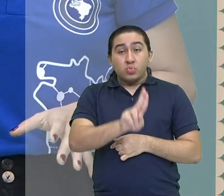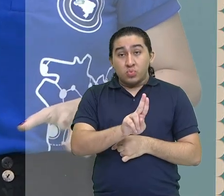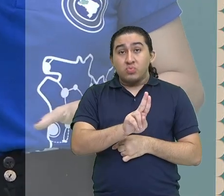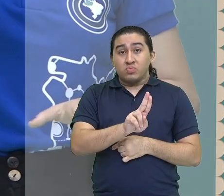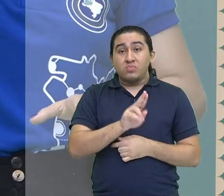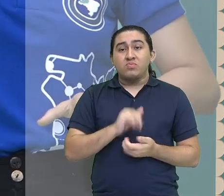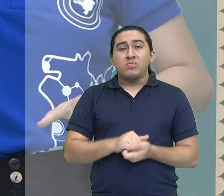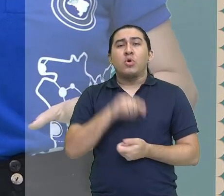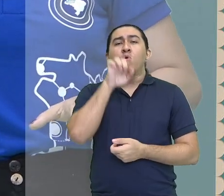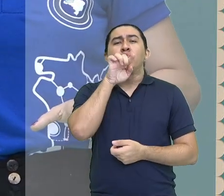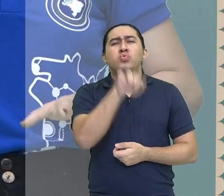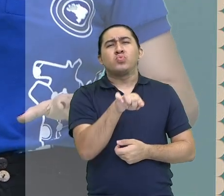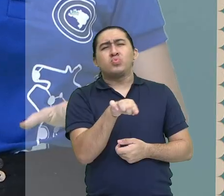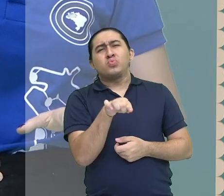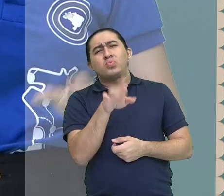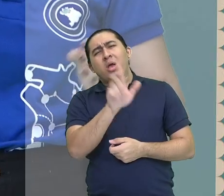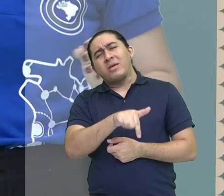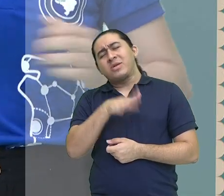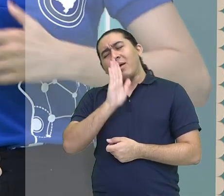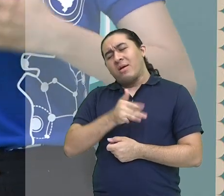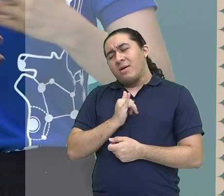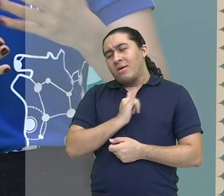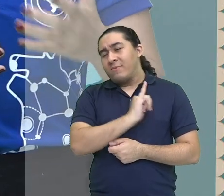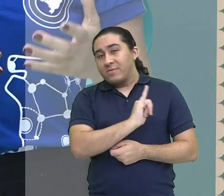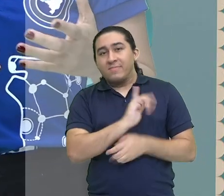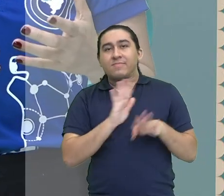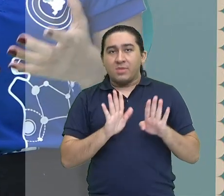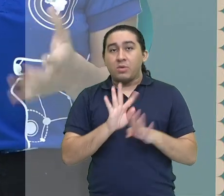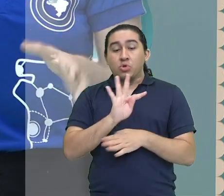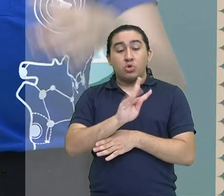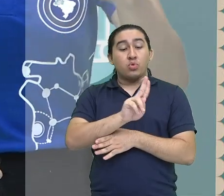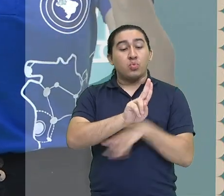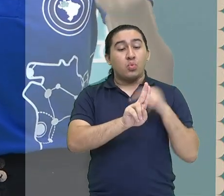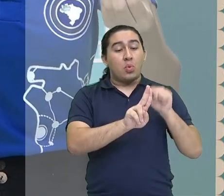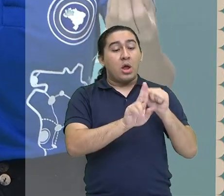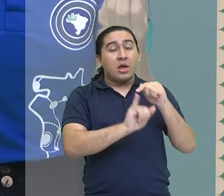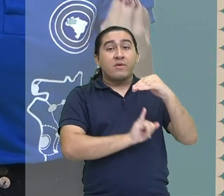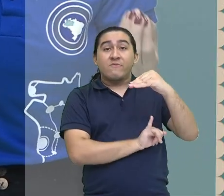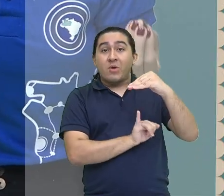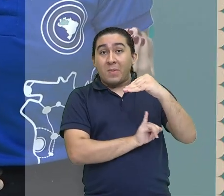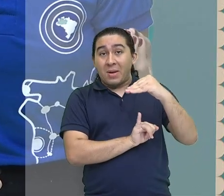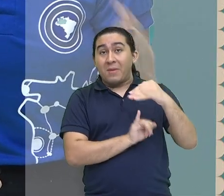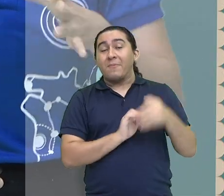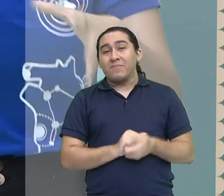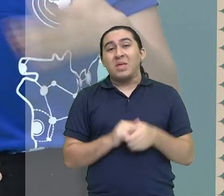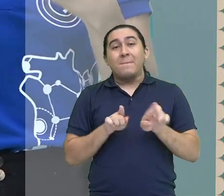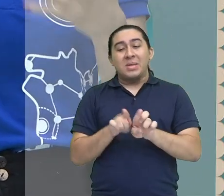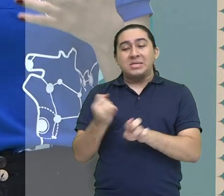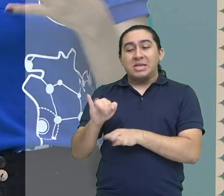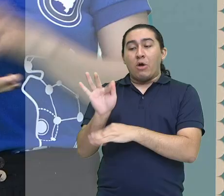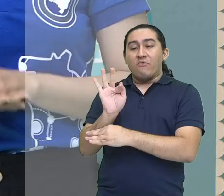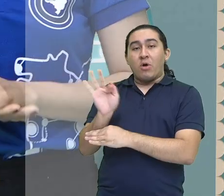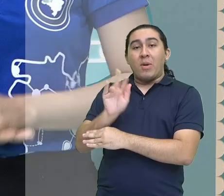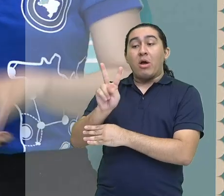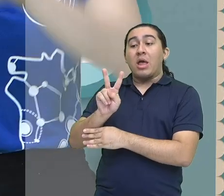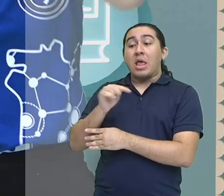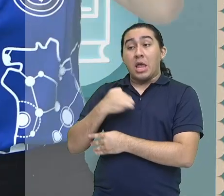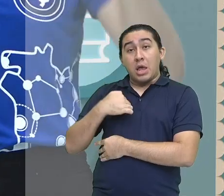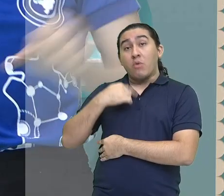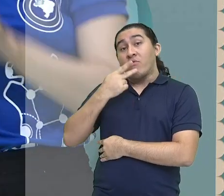tu, né? Tu, maninha, eu te falei. E aí quando estão no contexto formal, mas eu falei para você. Olha aí, muda, não